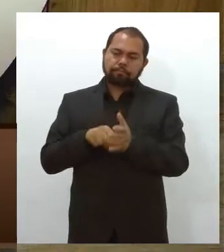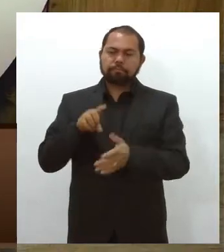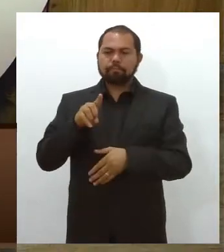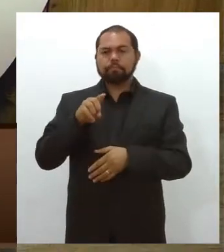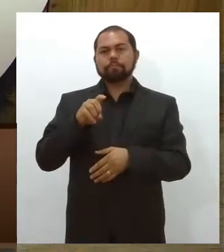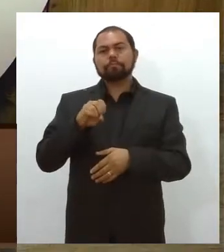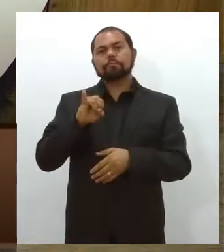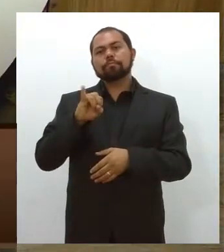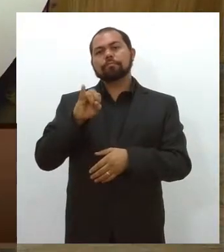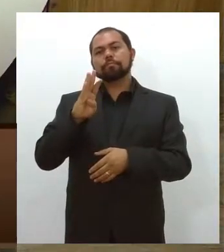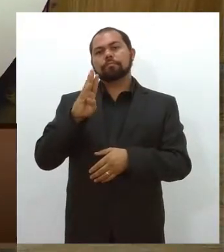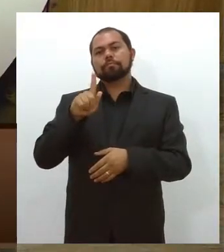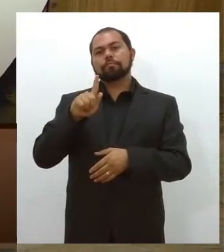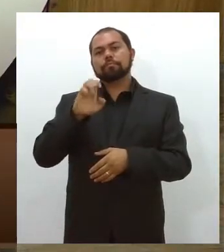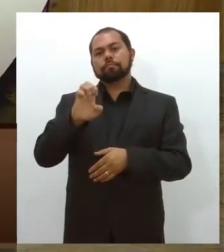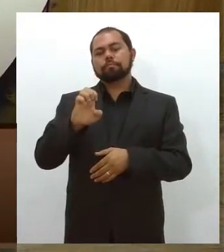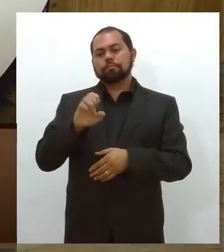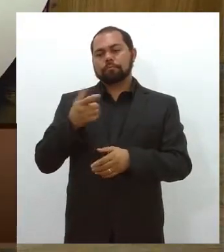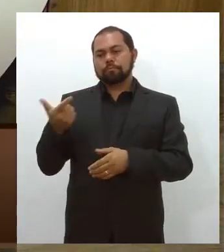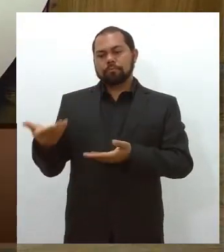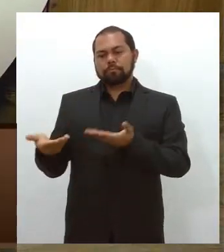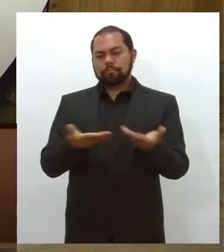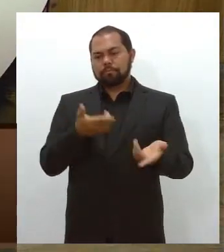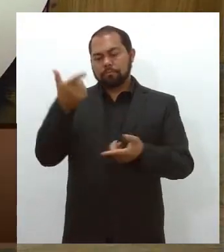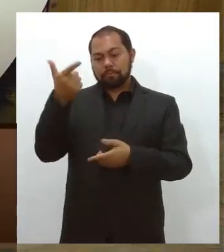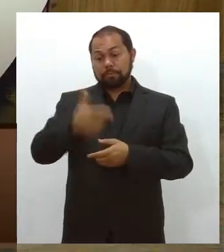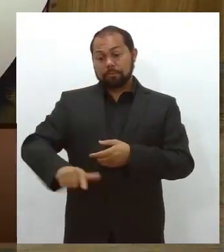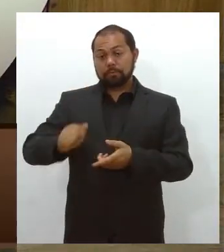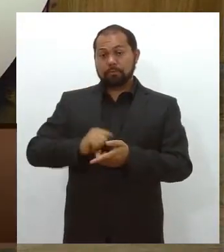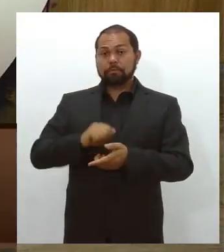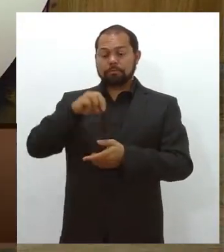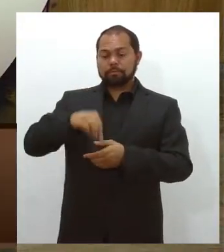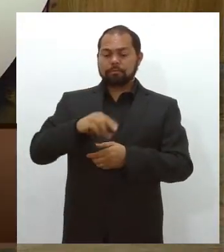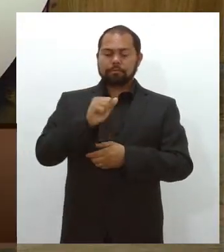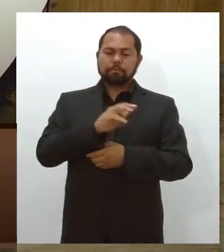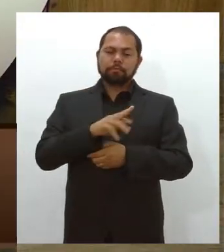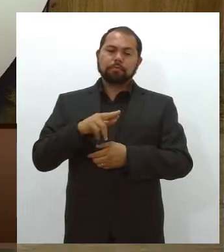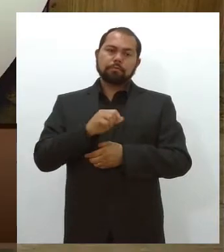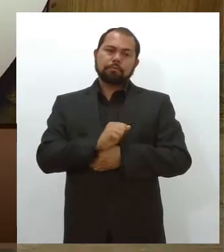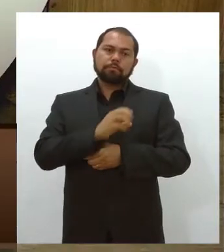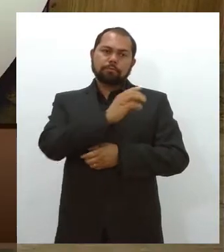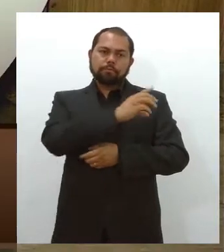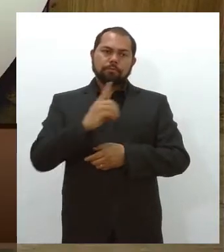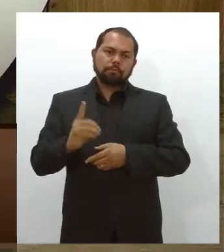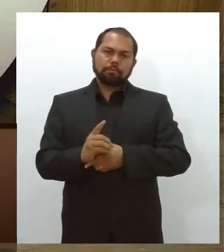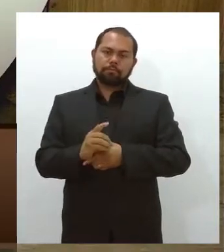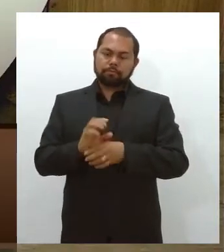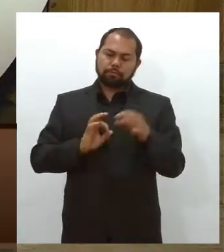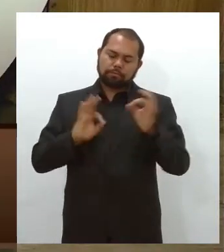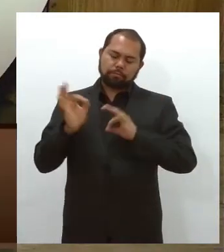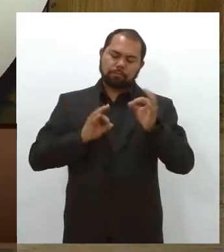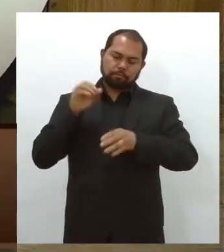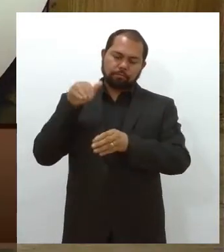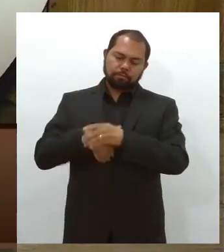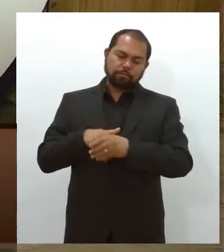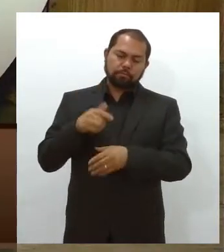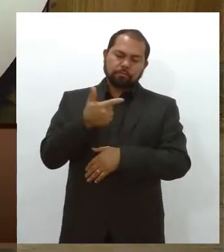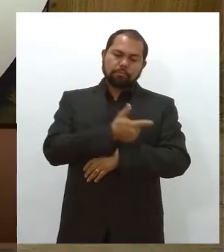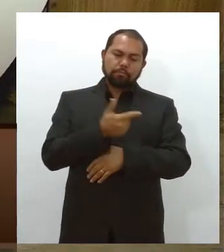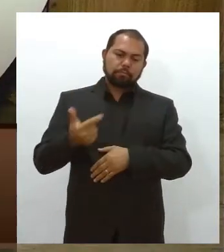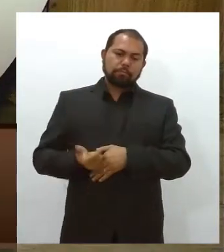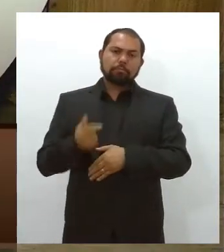receber mais uma vez aqui o Marcelo Gerard, que é coordenador de planejamento das eleições 2022 do Tribunal Regional Eleitoral